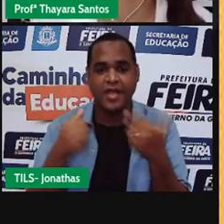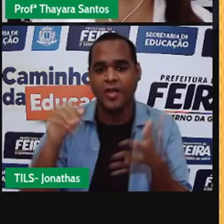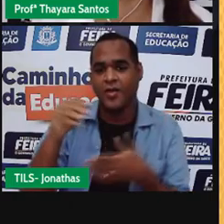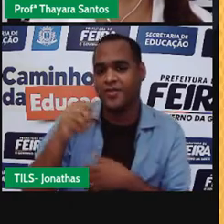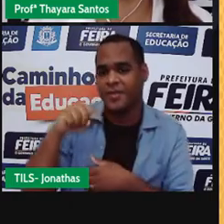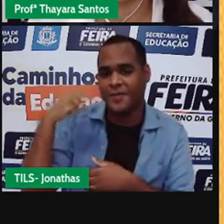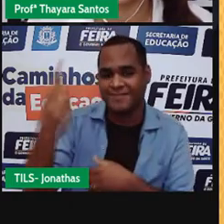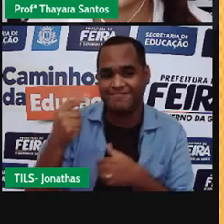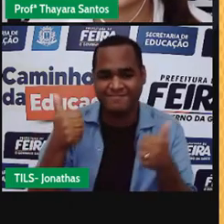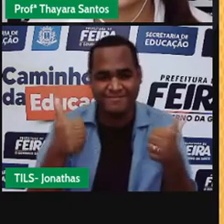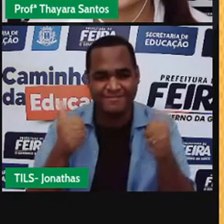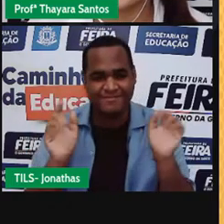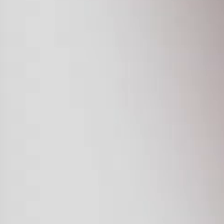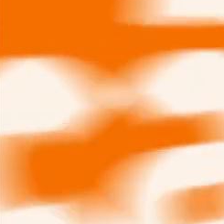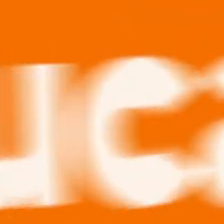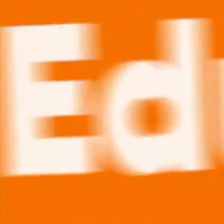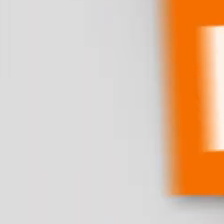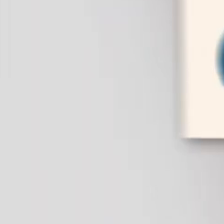até a próxima aula. Tchau, tchau.